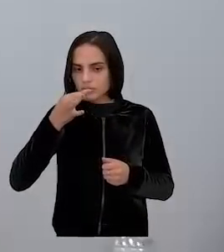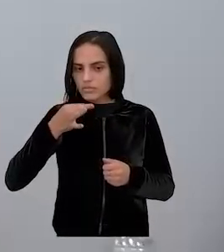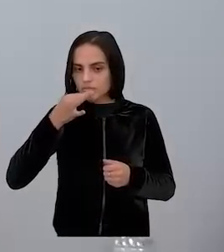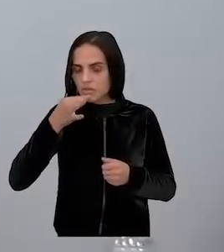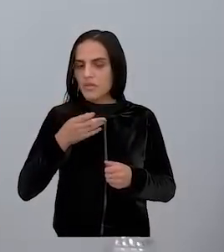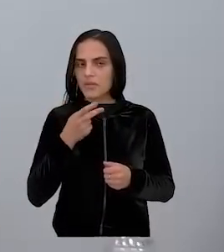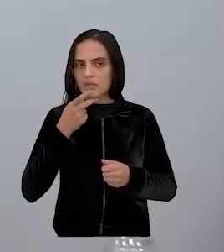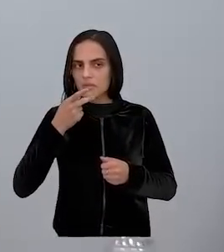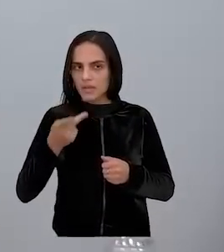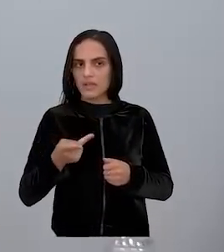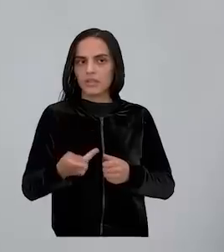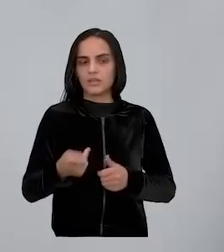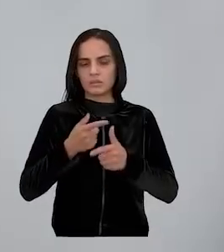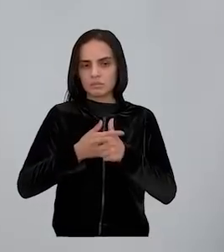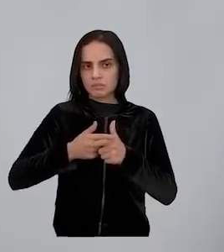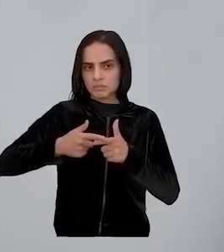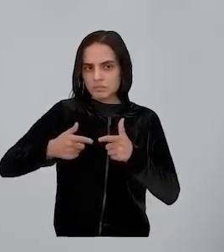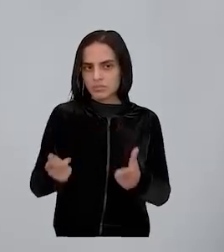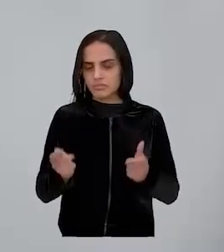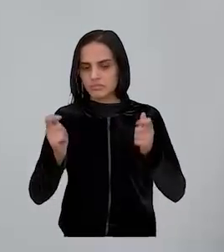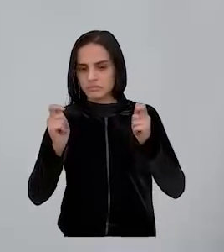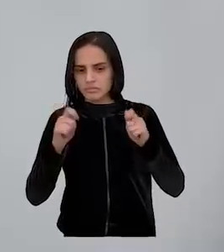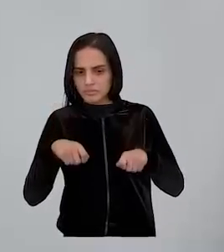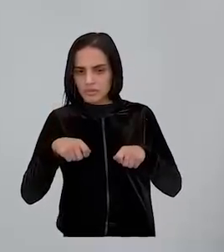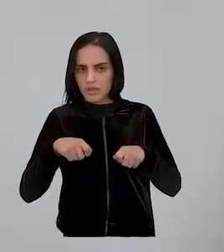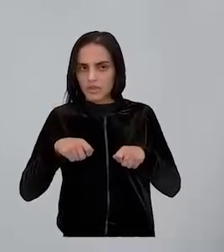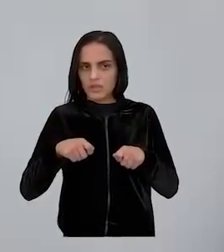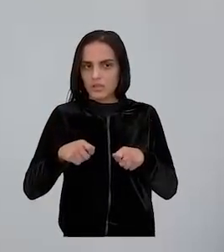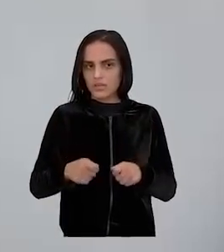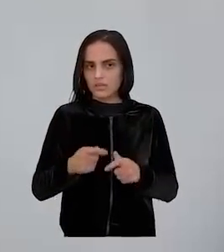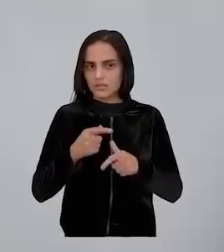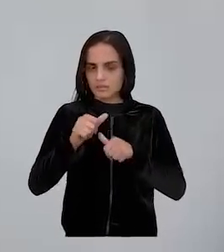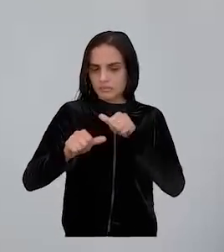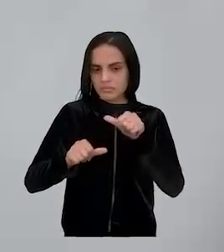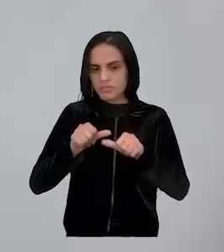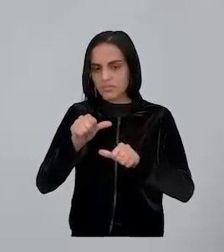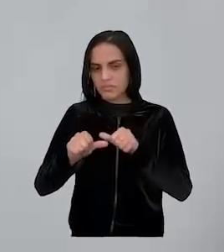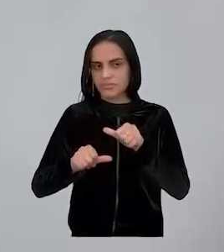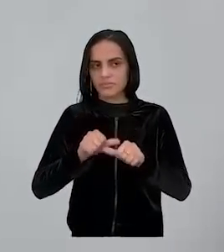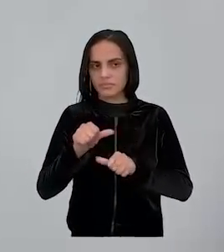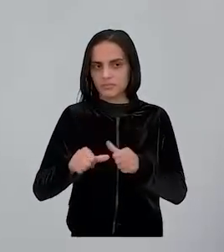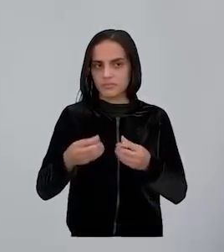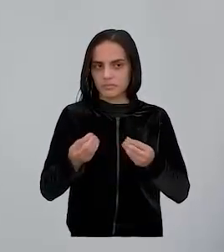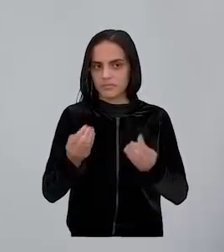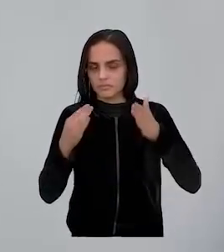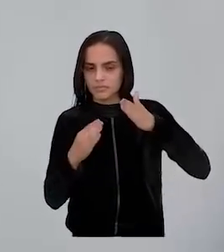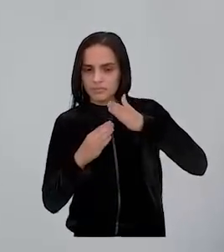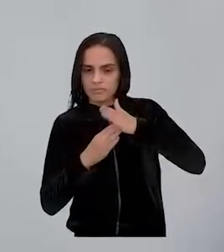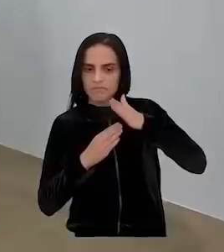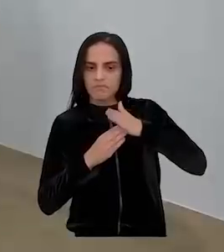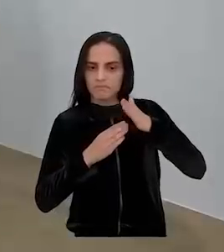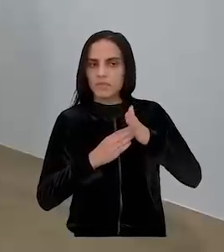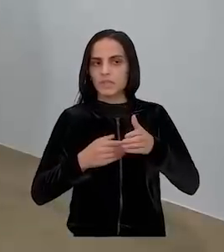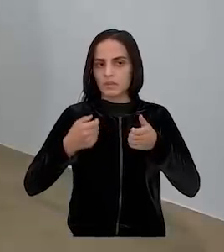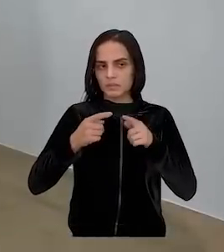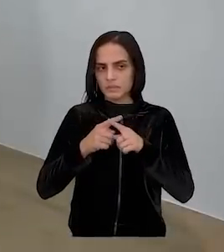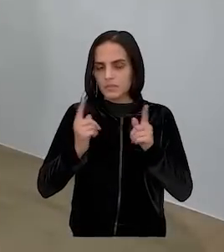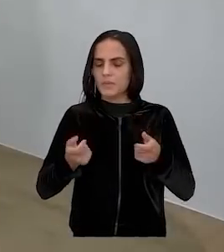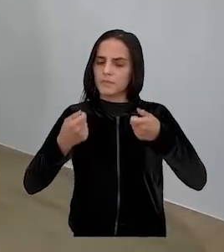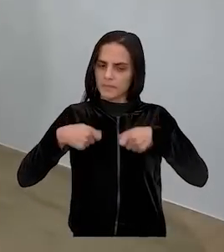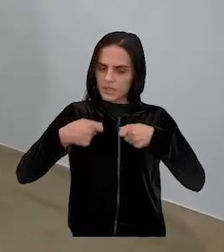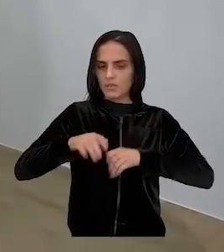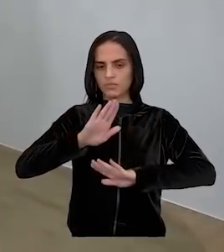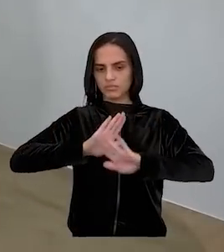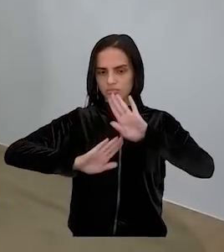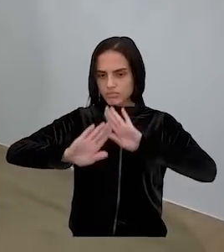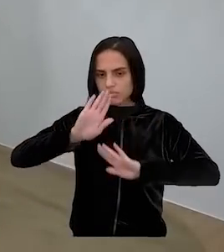dessa questão de você poder mudar aí de vida com isso, mas mesmo assim precisa de bastante